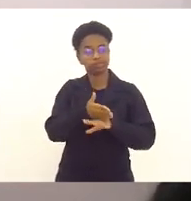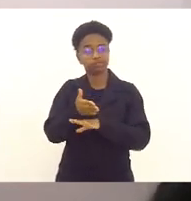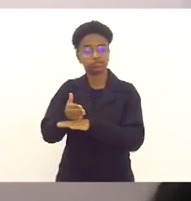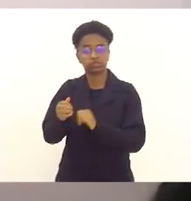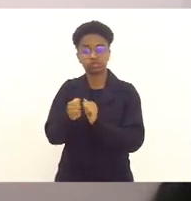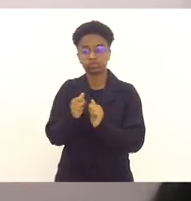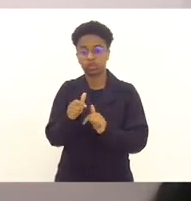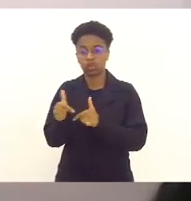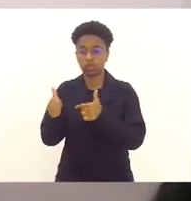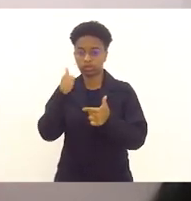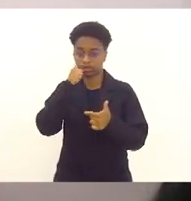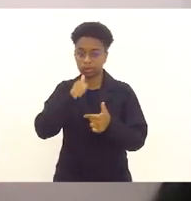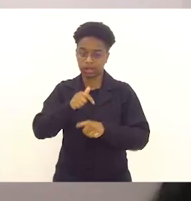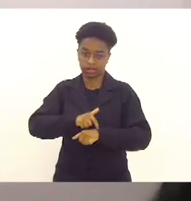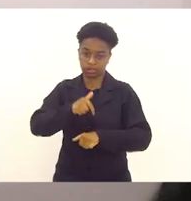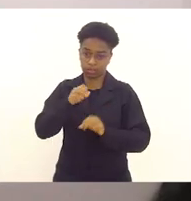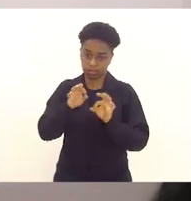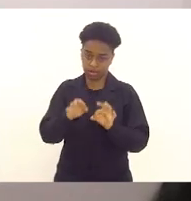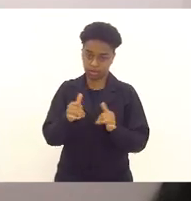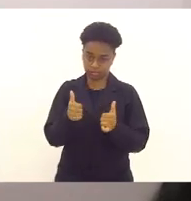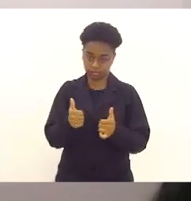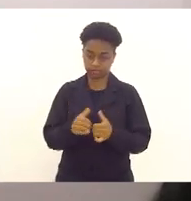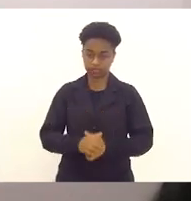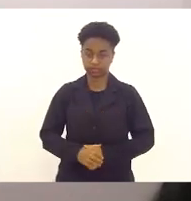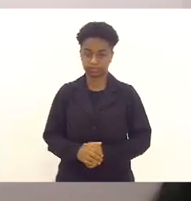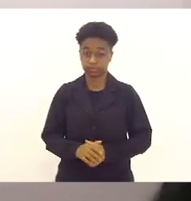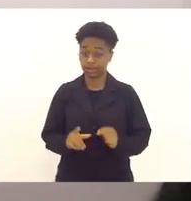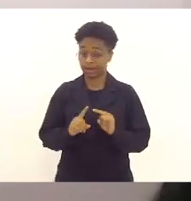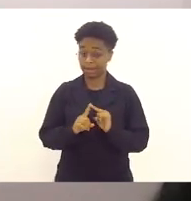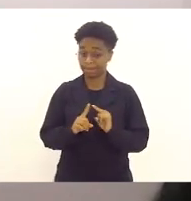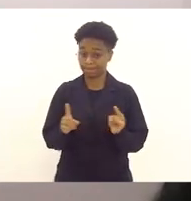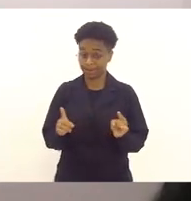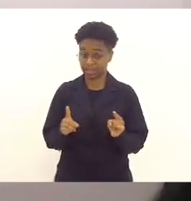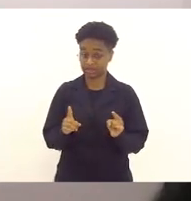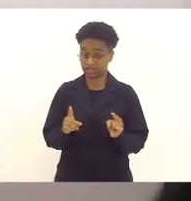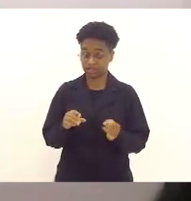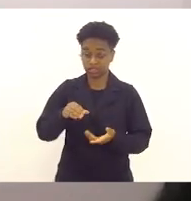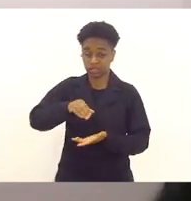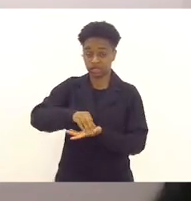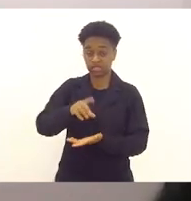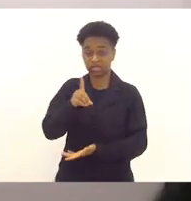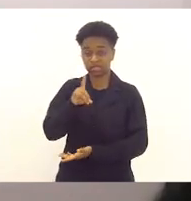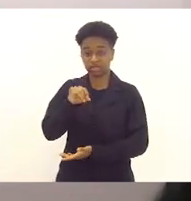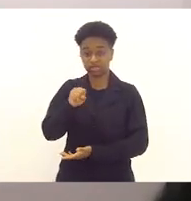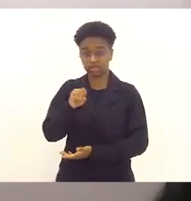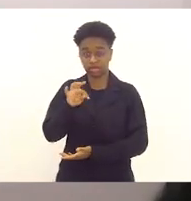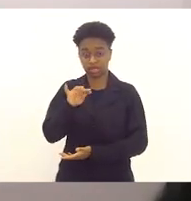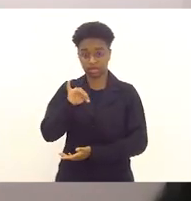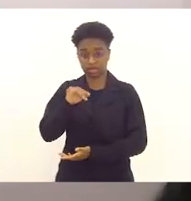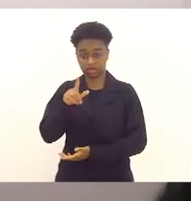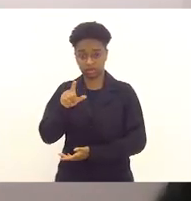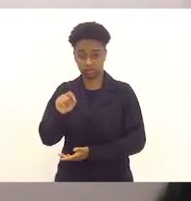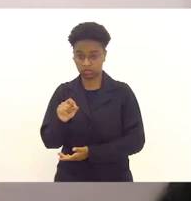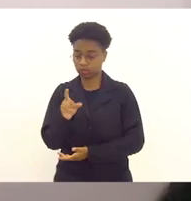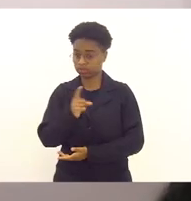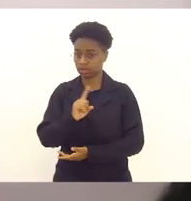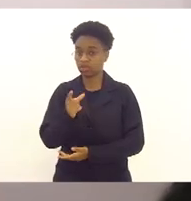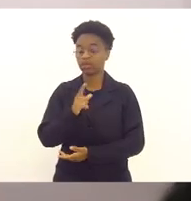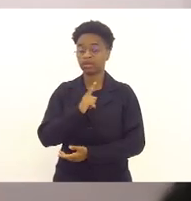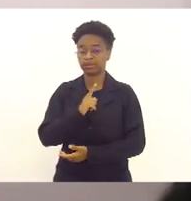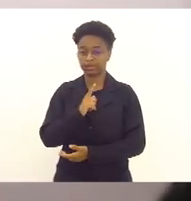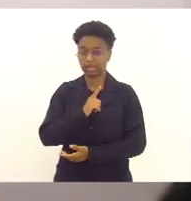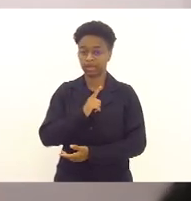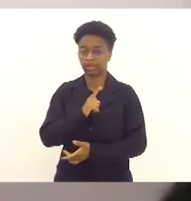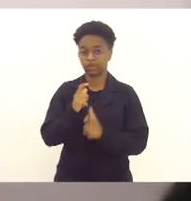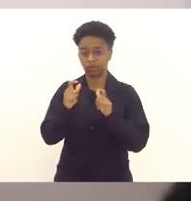naquele momento enfim mas na distrital não ela cai também numa vala